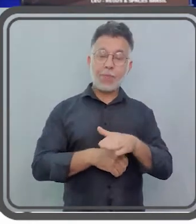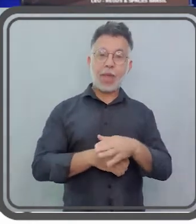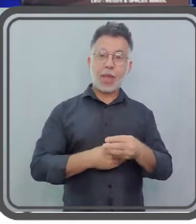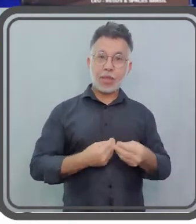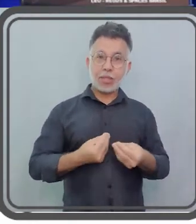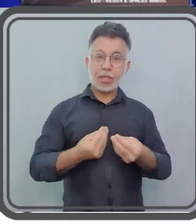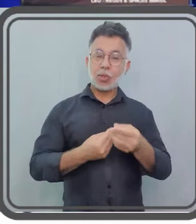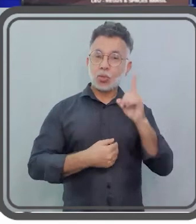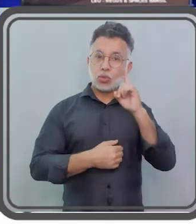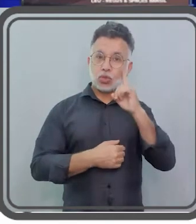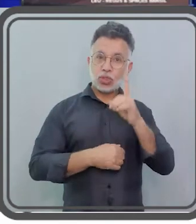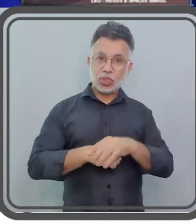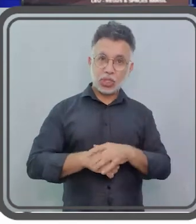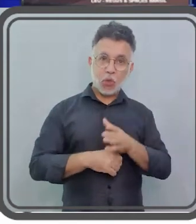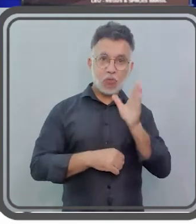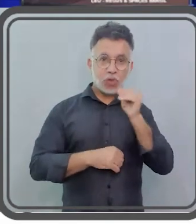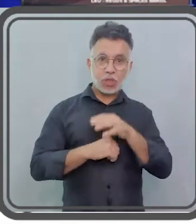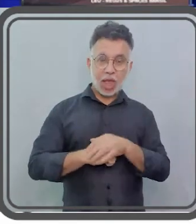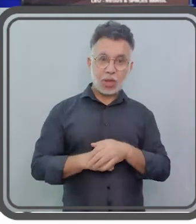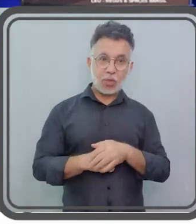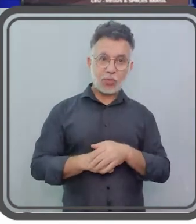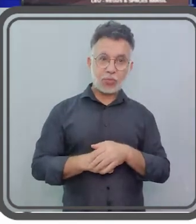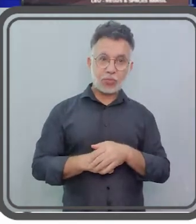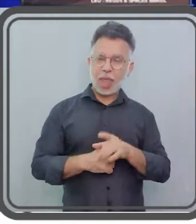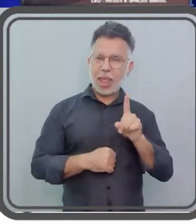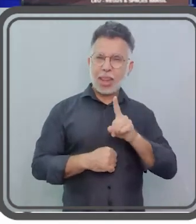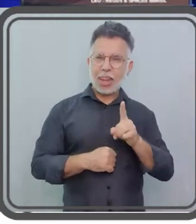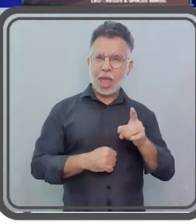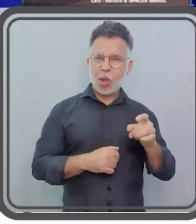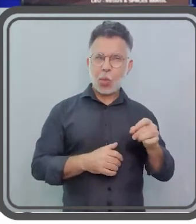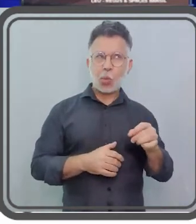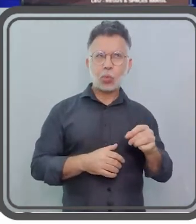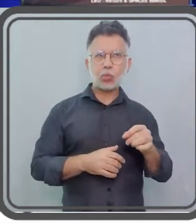no dia a dia do funcionário, mas não inserido de maneira